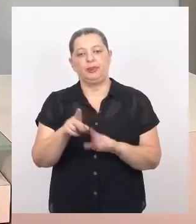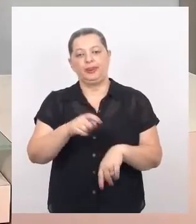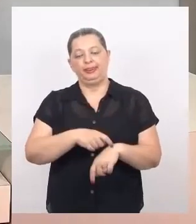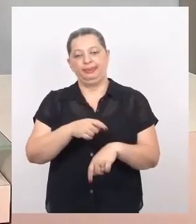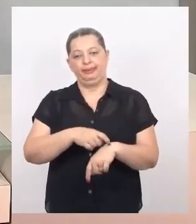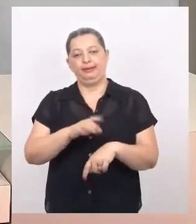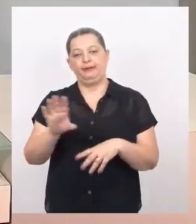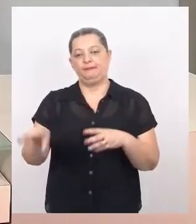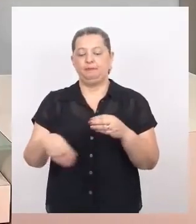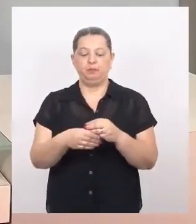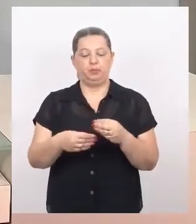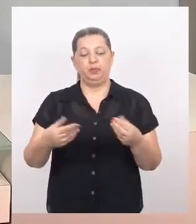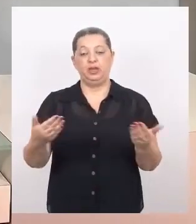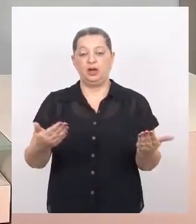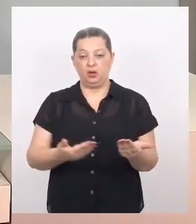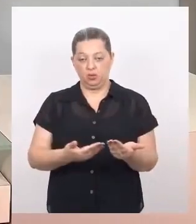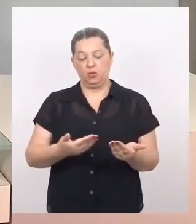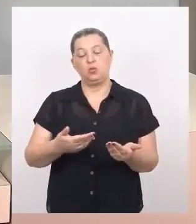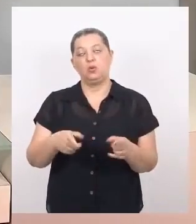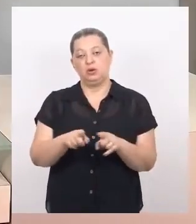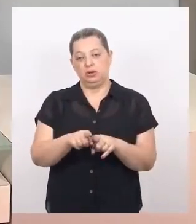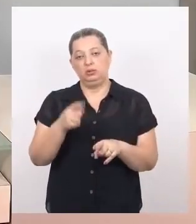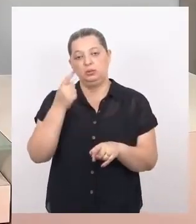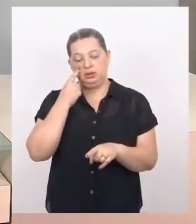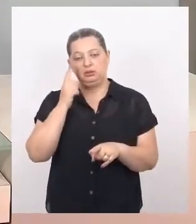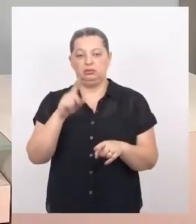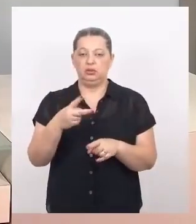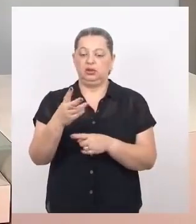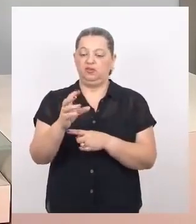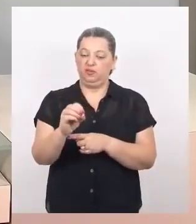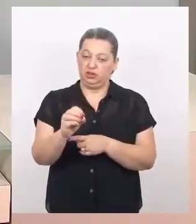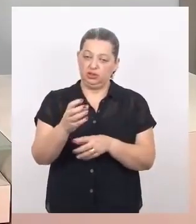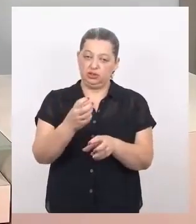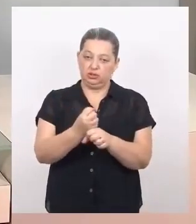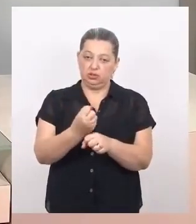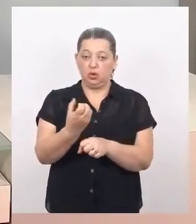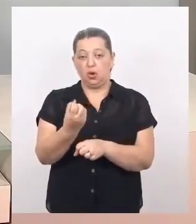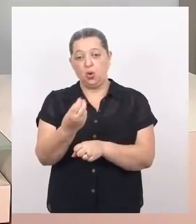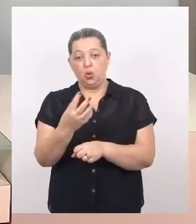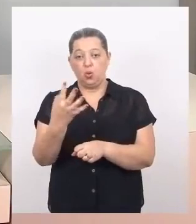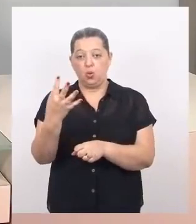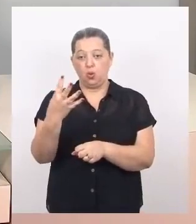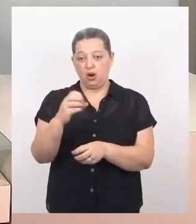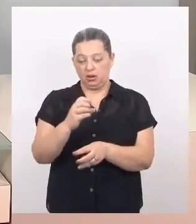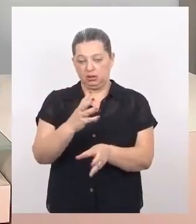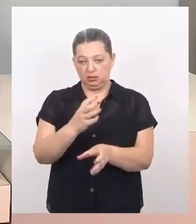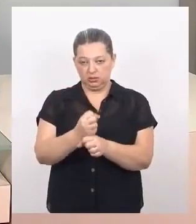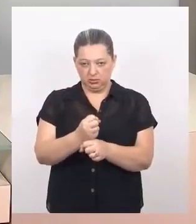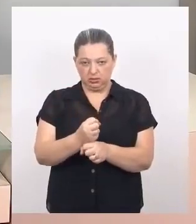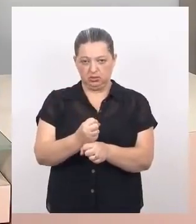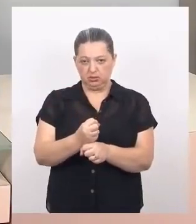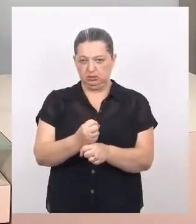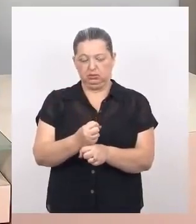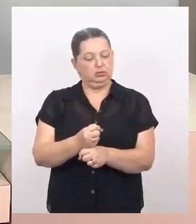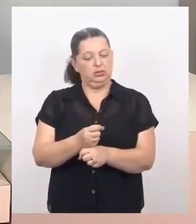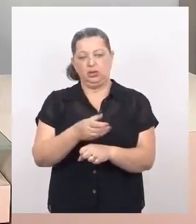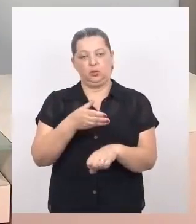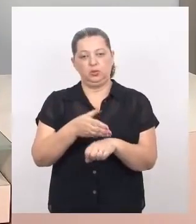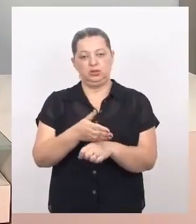for atribuído agora, a gente também vai verificar se ele está com 20 ou 40 atribuído e ele não vai para atribuição inicial,